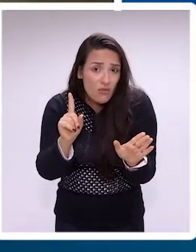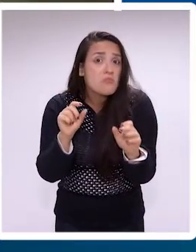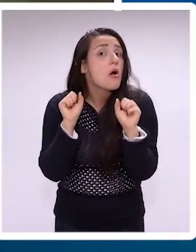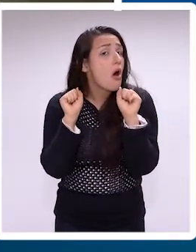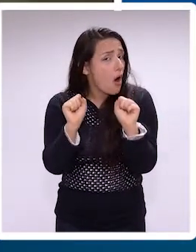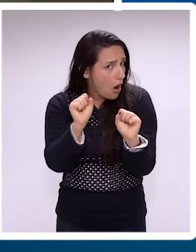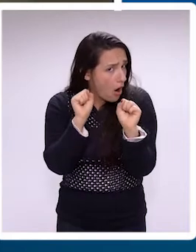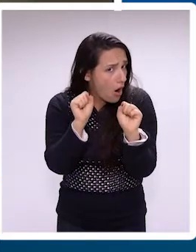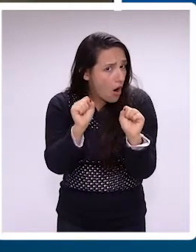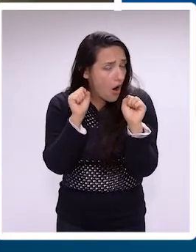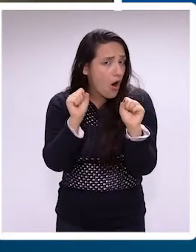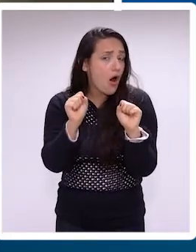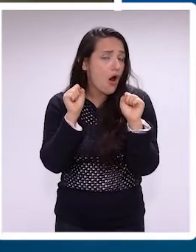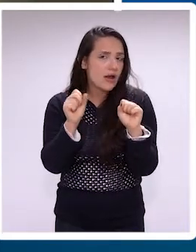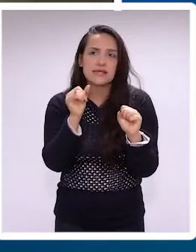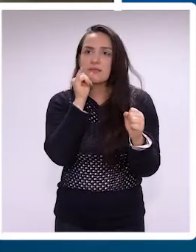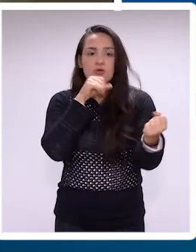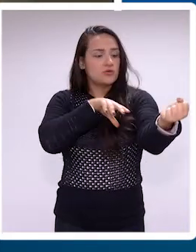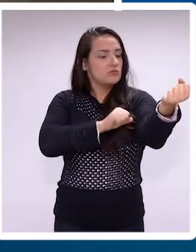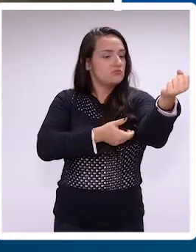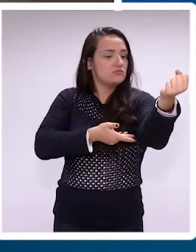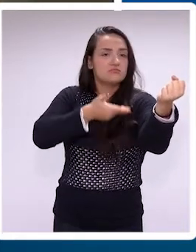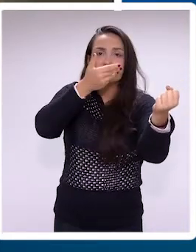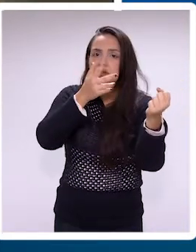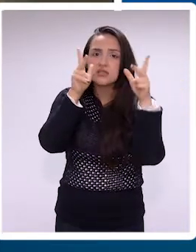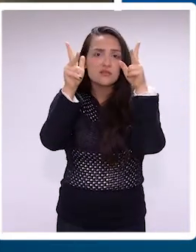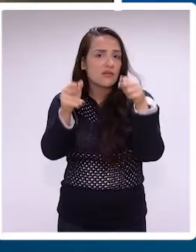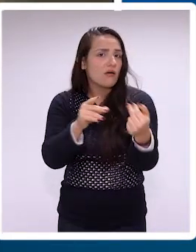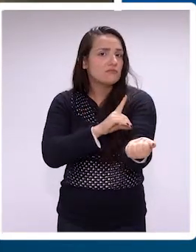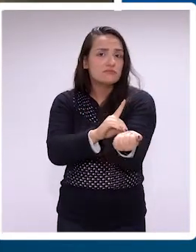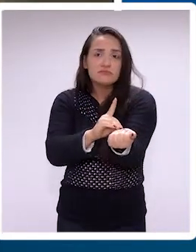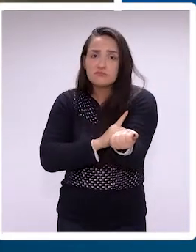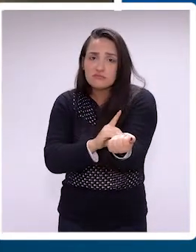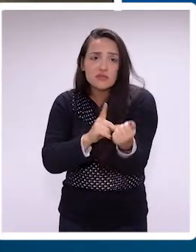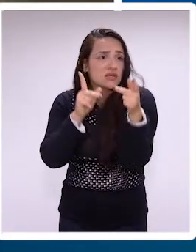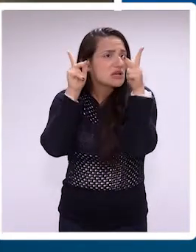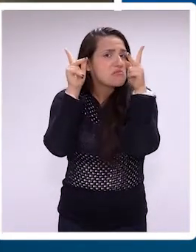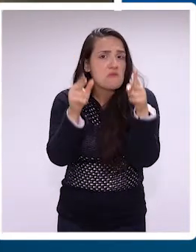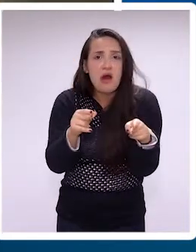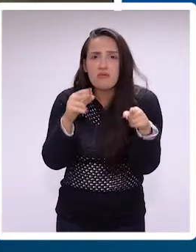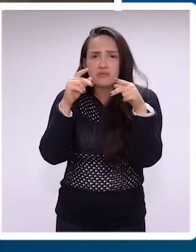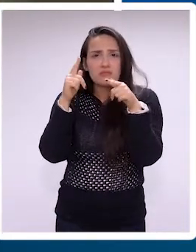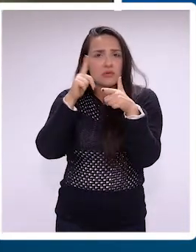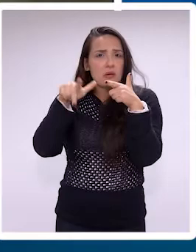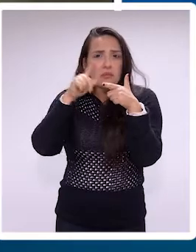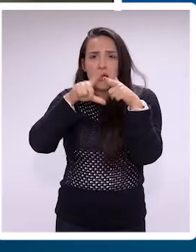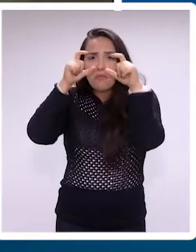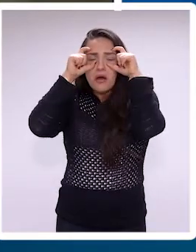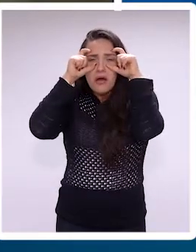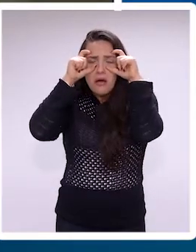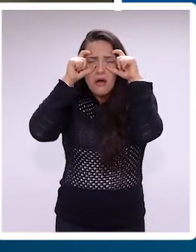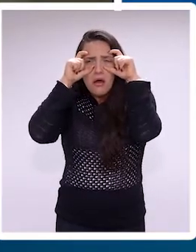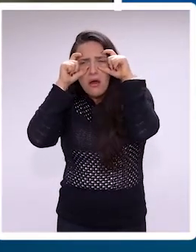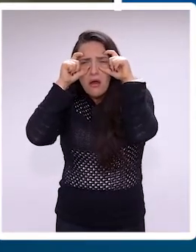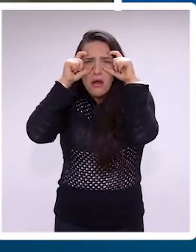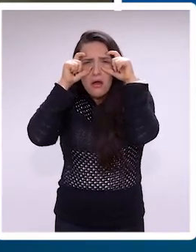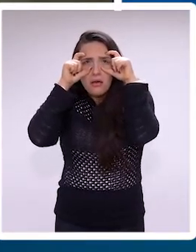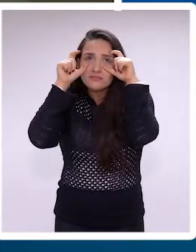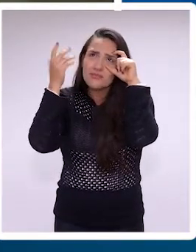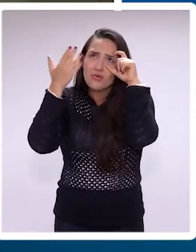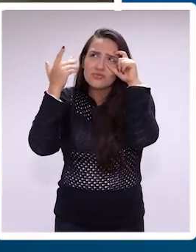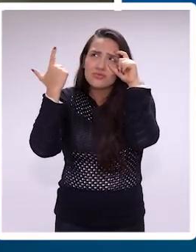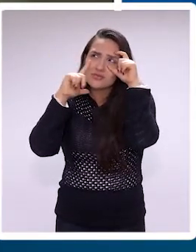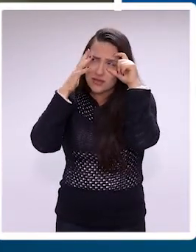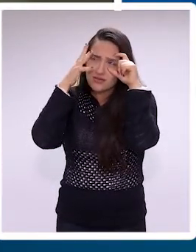é semelhante à diabetes, é semelhante à miopia, etc. Se bem que miopia hoje ainda tem uma cirurgia,